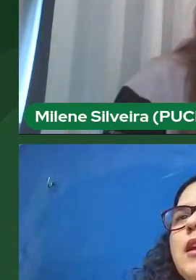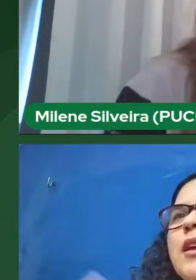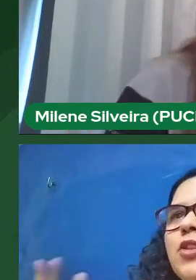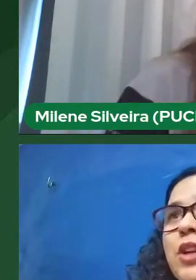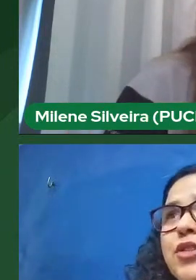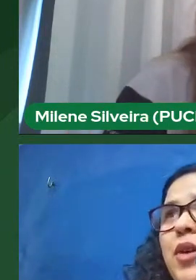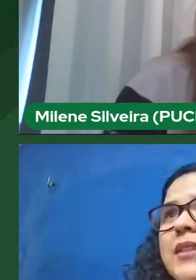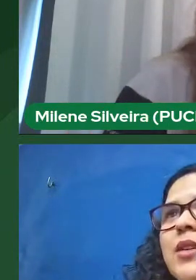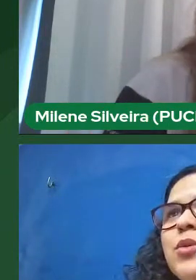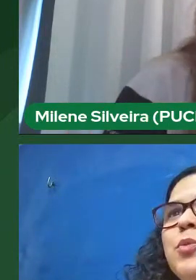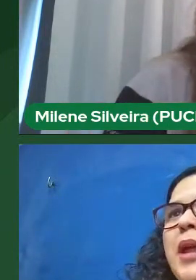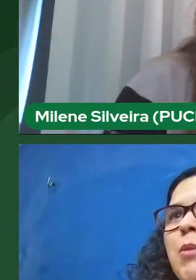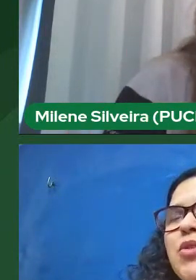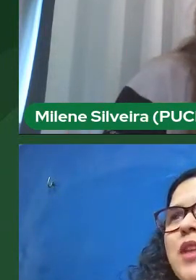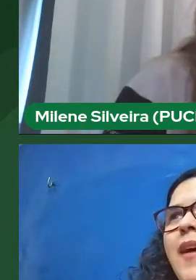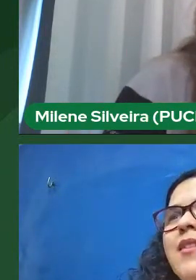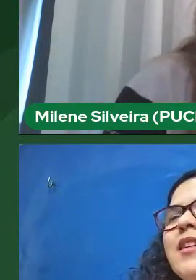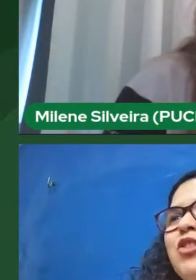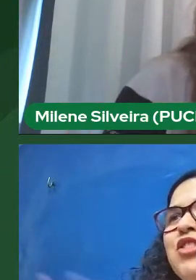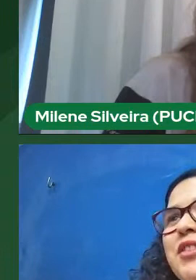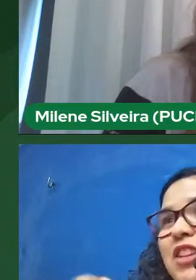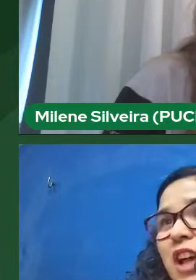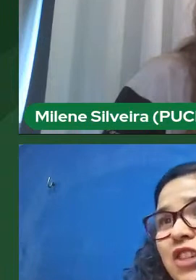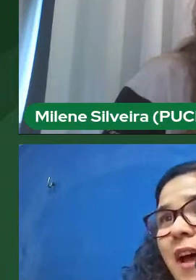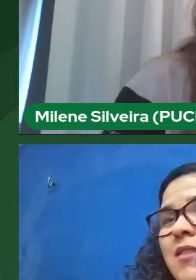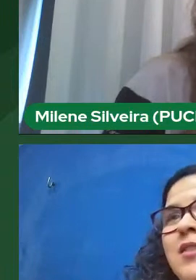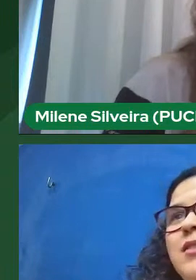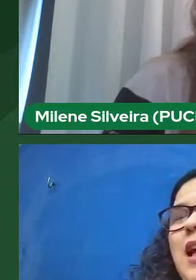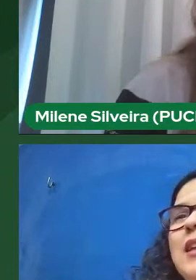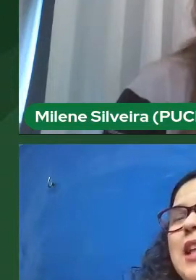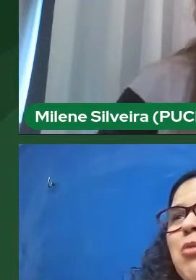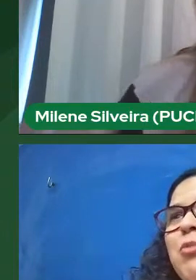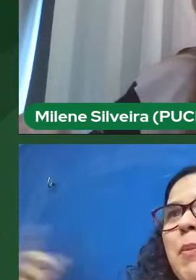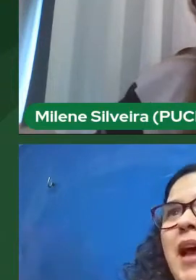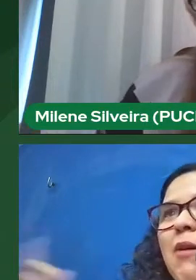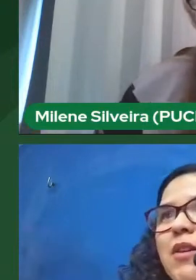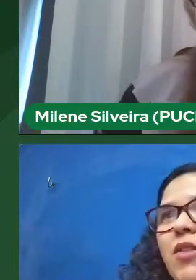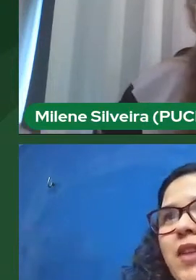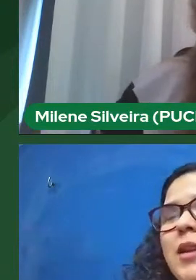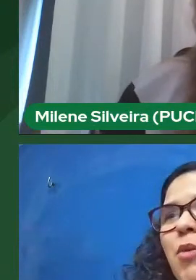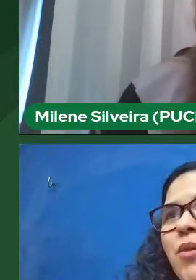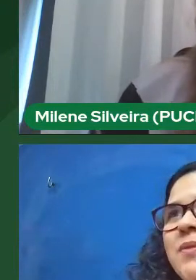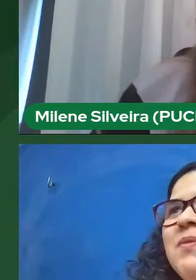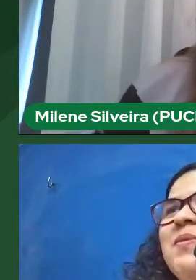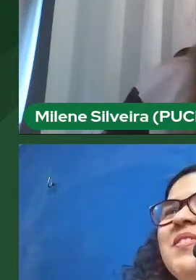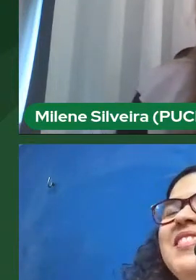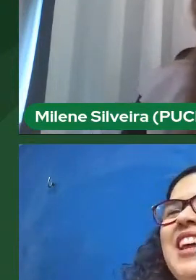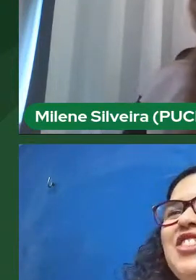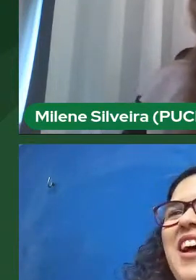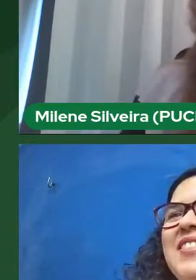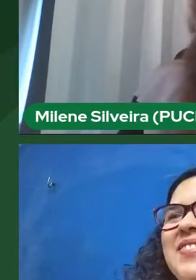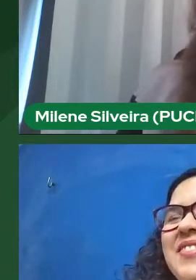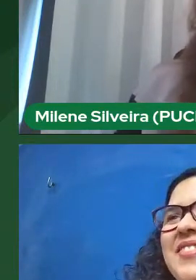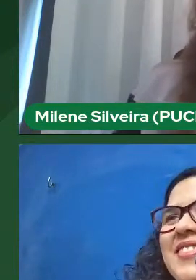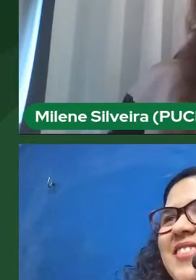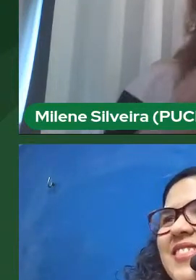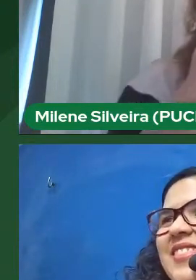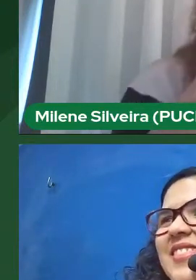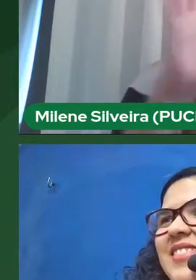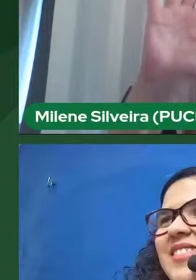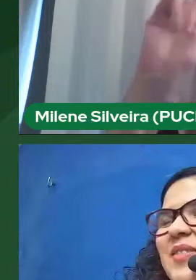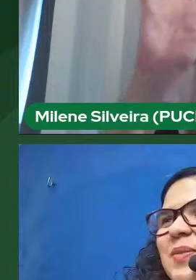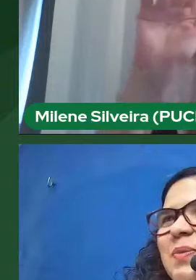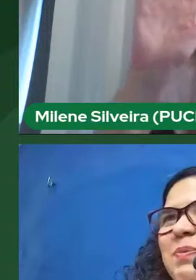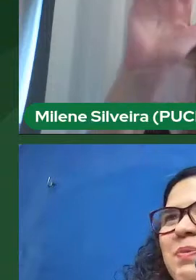encerramento, em que a gente vai ter toda a divulgação dos prêmios, tá? Então, a gente se vê já, tá? Dá tempo de beber água e voltar, tá bom? Até já!